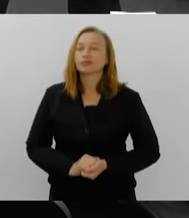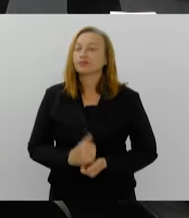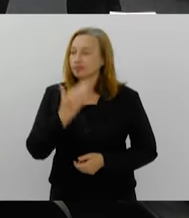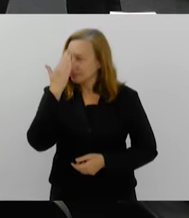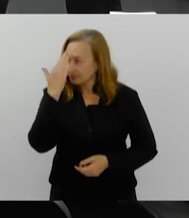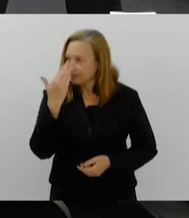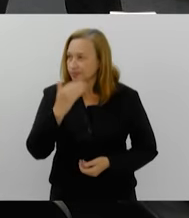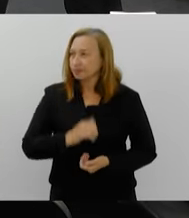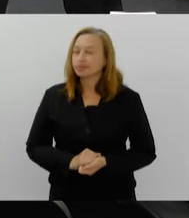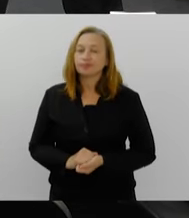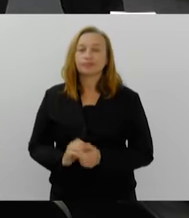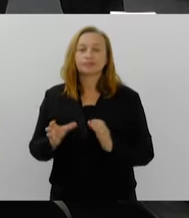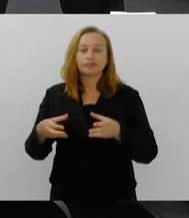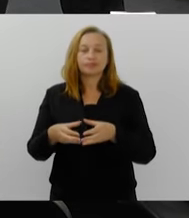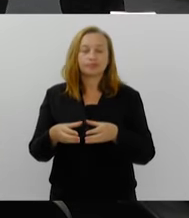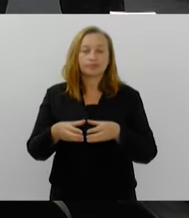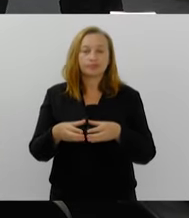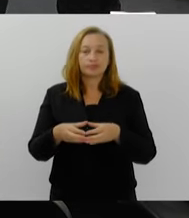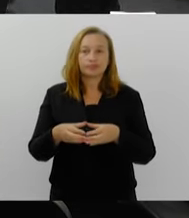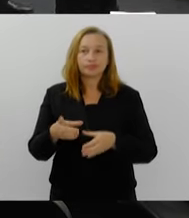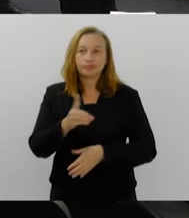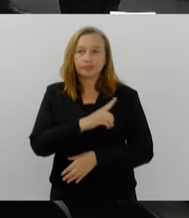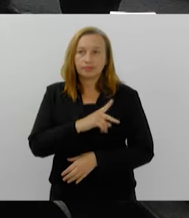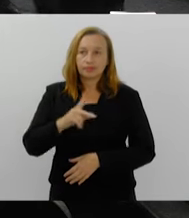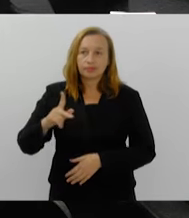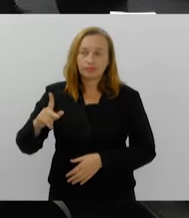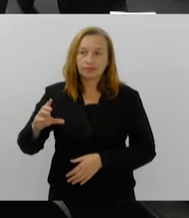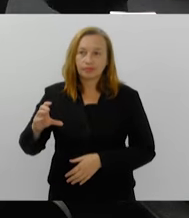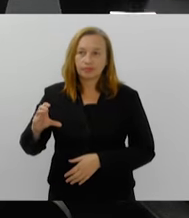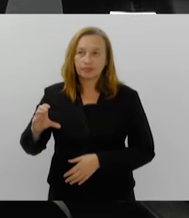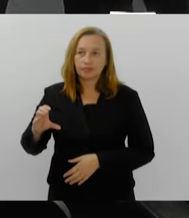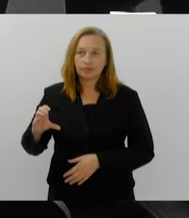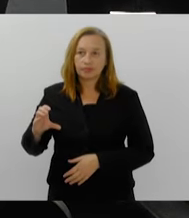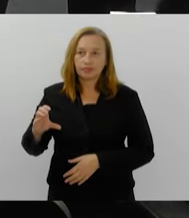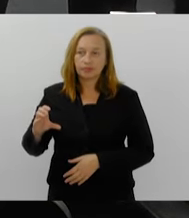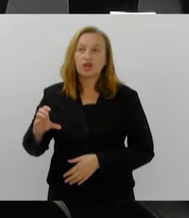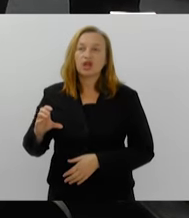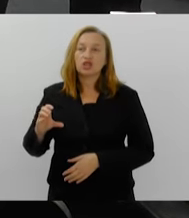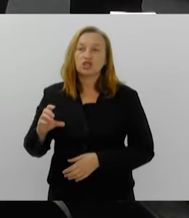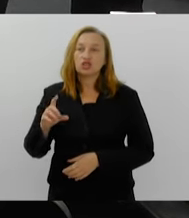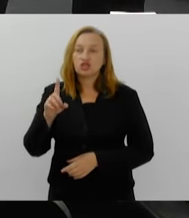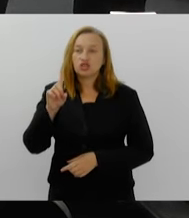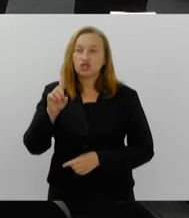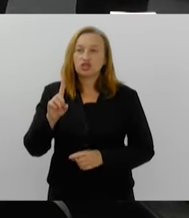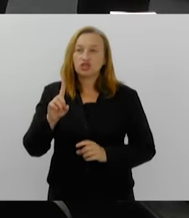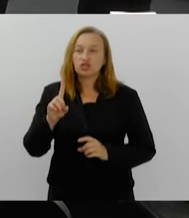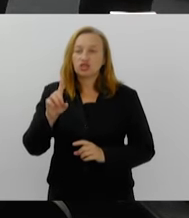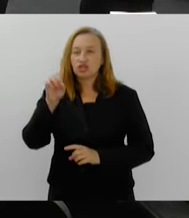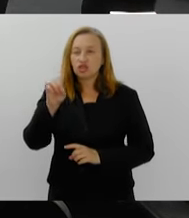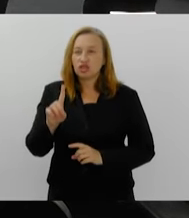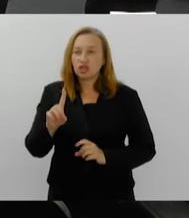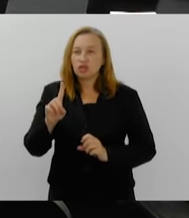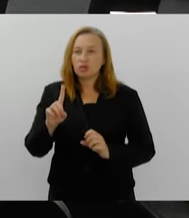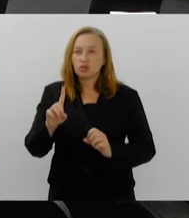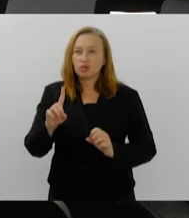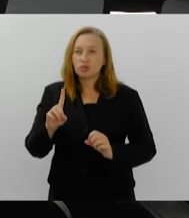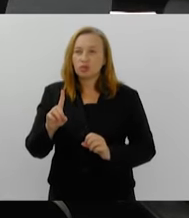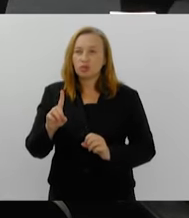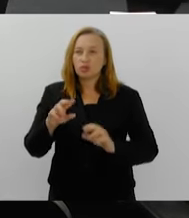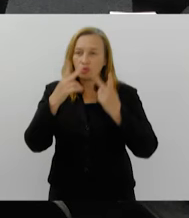Obrigada. Pela Comissão de Defesa dos Direitos Humanos e Cidadania, deputada Dani Monteiro. Deputado Fred